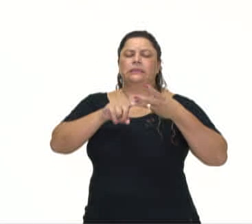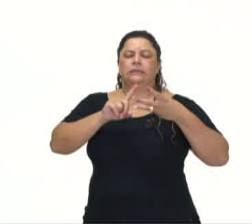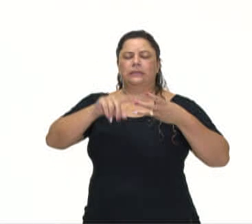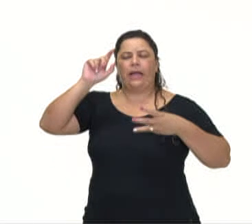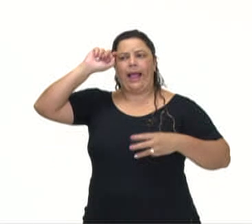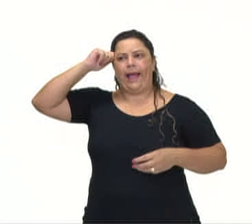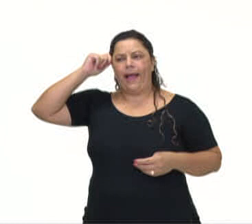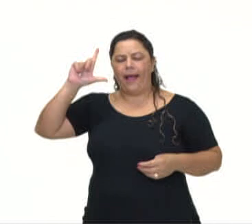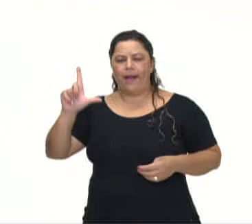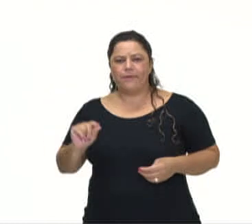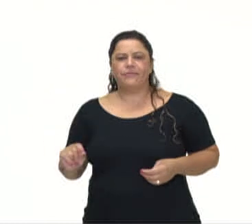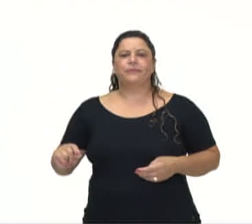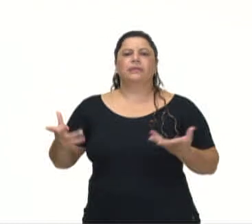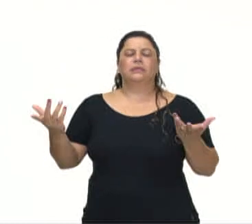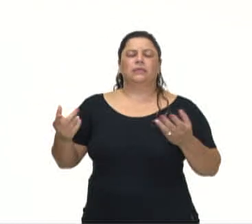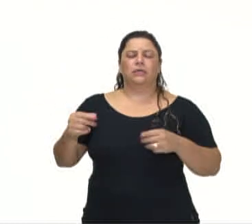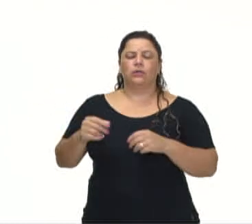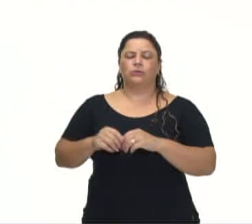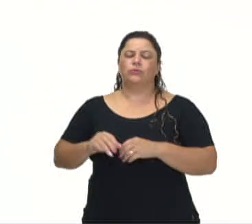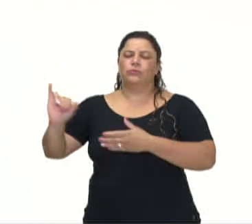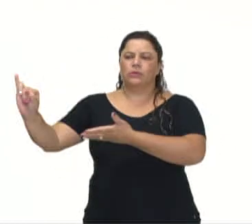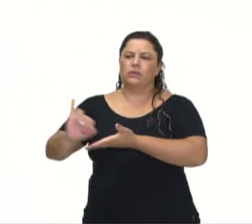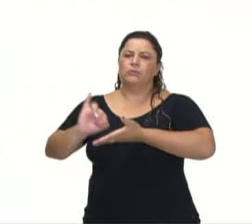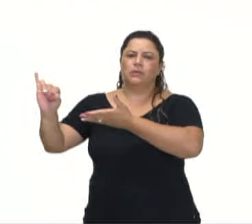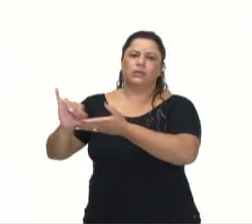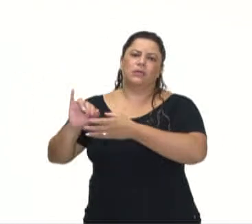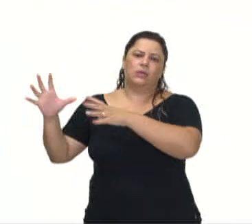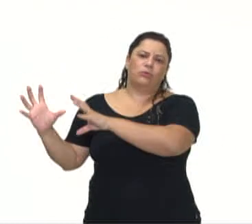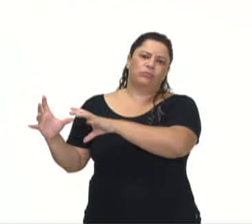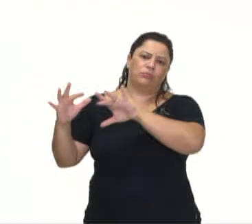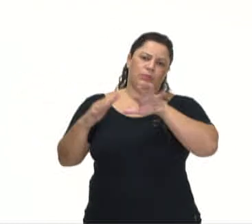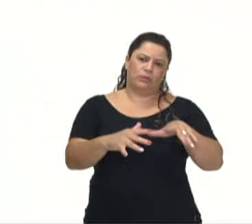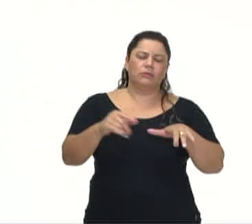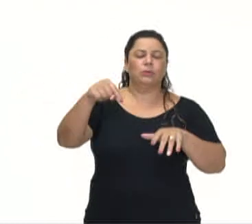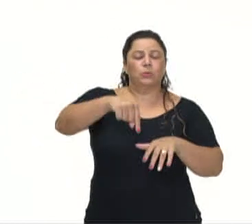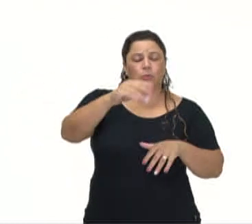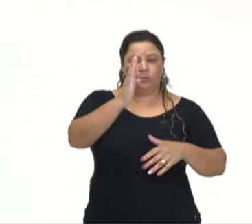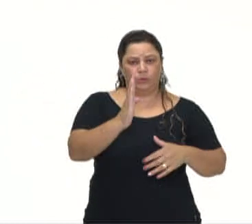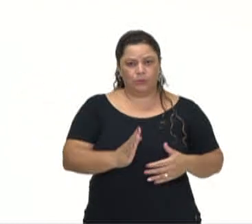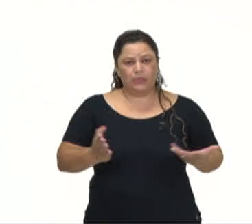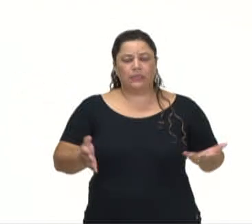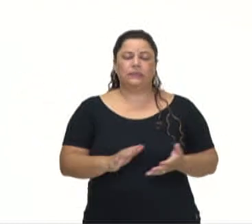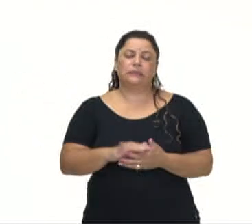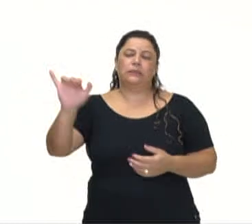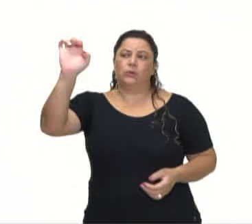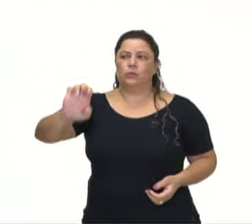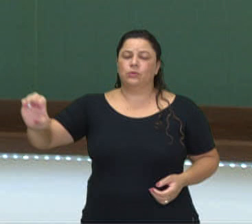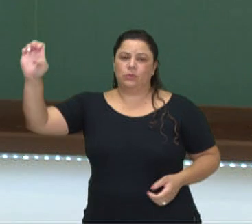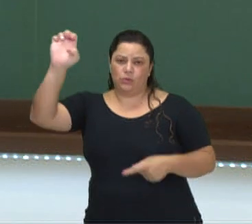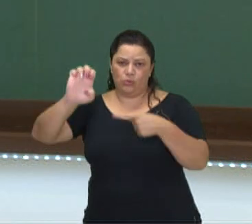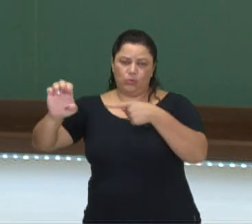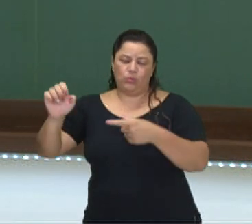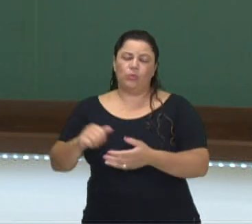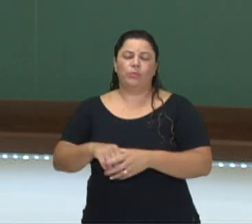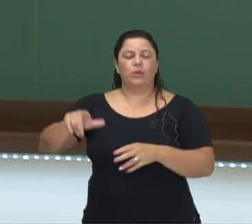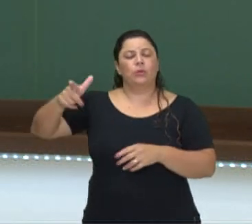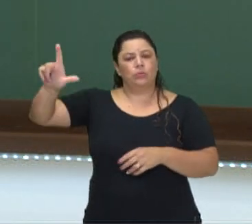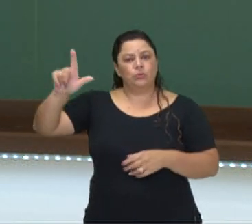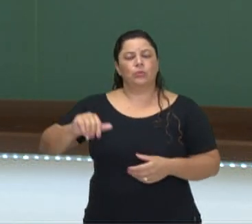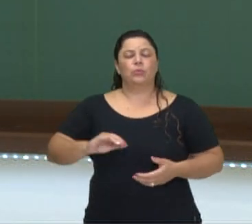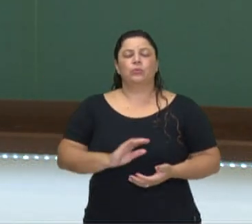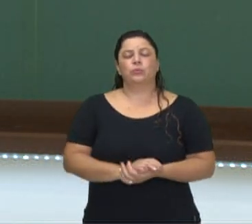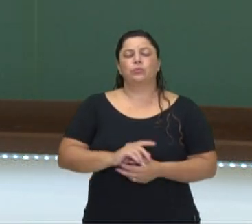africanos, além de outros imigrantes que depois também vêm para o Brasil, como europeus, outros além dos portugueses,